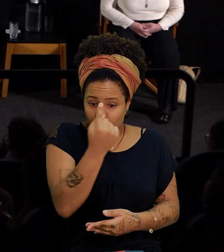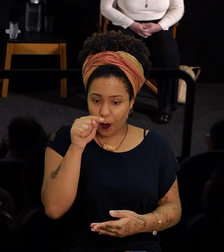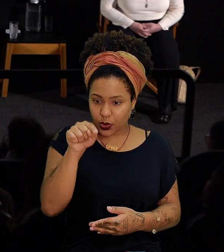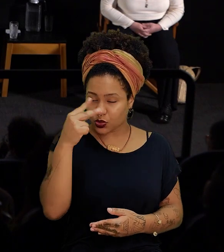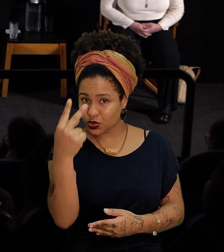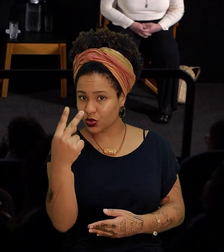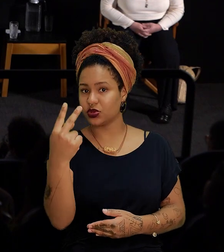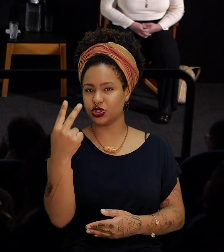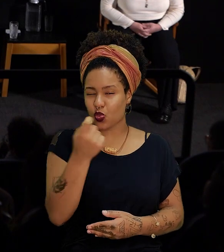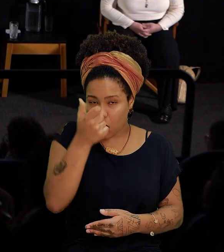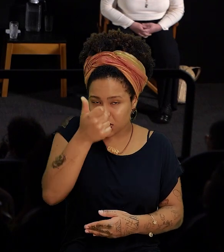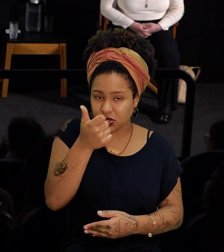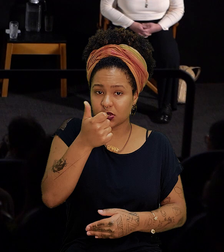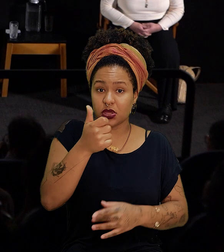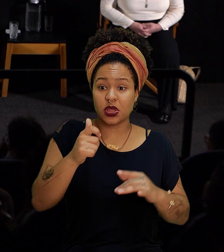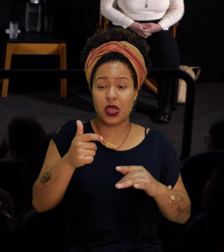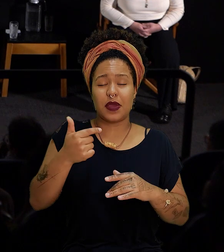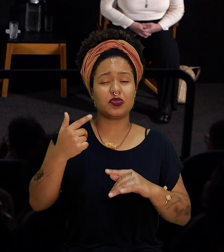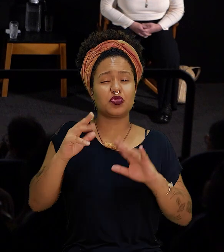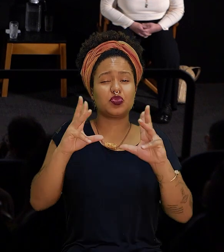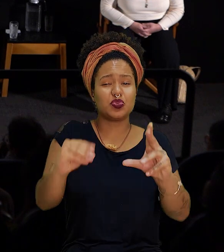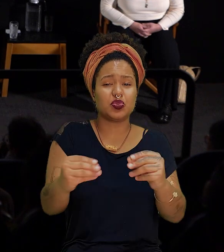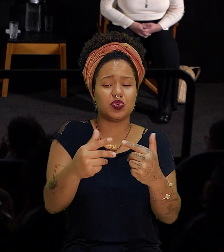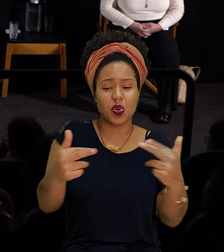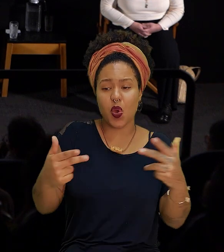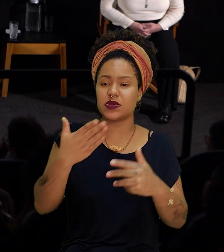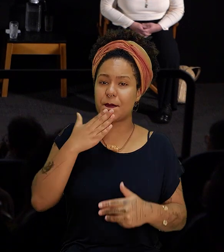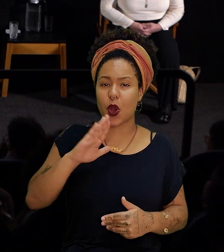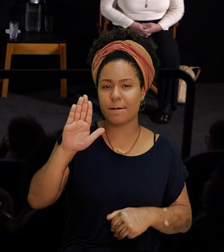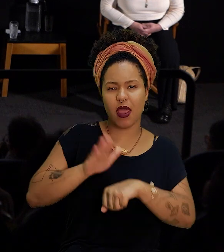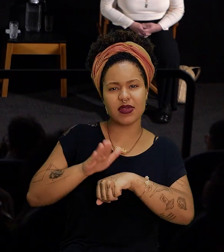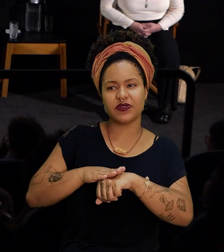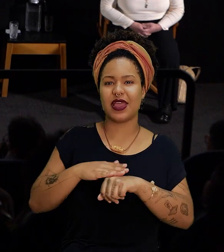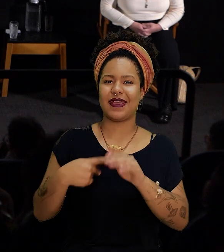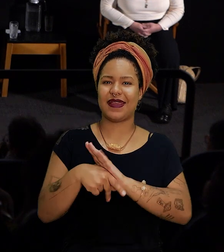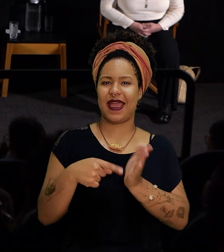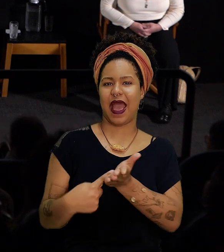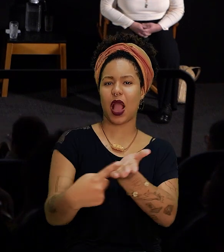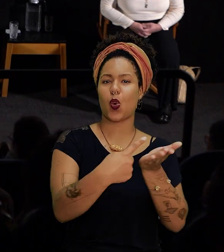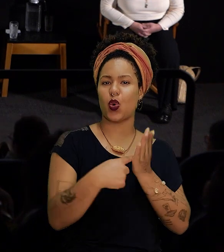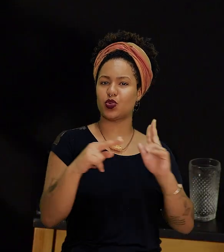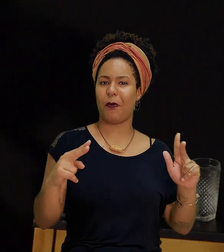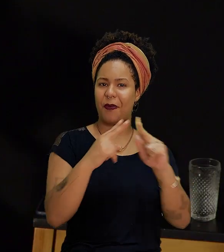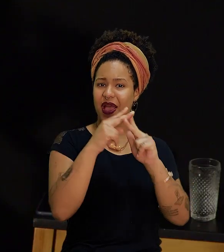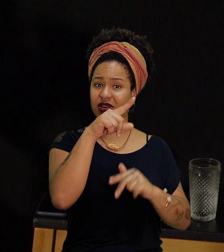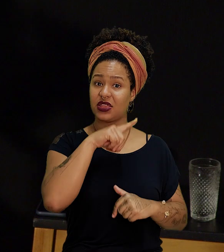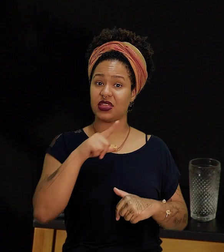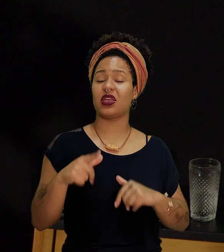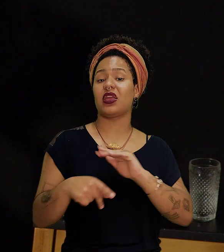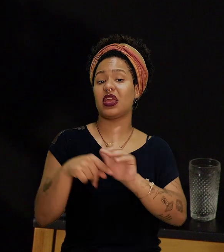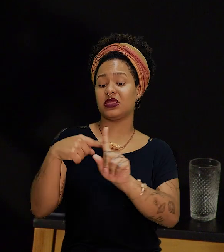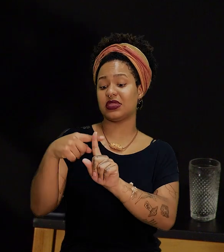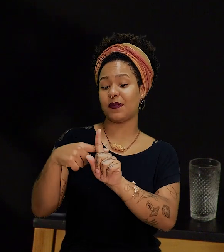para 1,2, né? E todas as promessas que foram feitas no Acordo de Paris levam